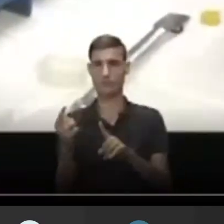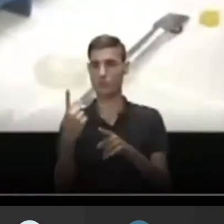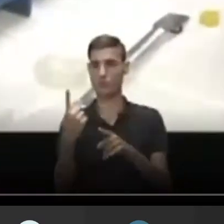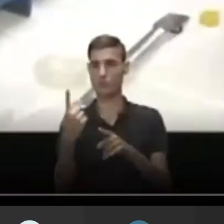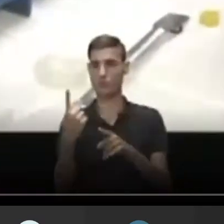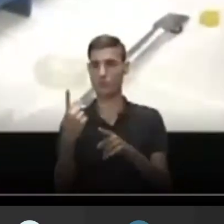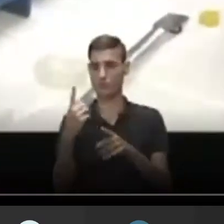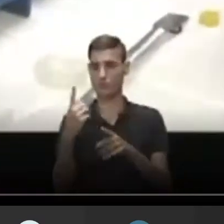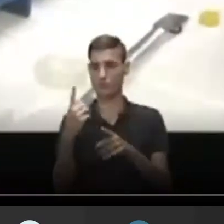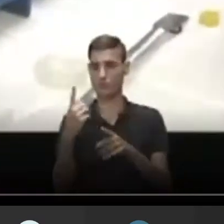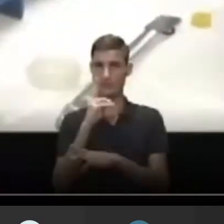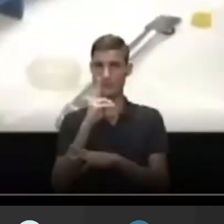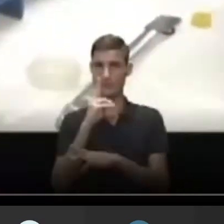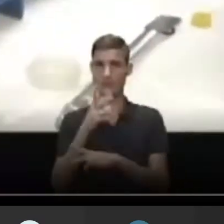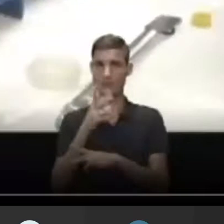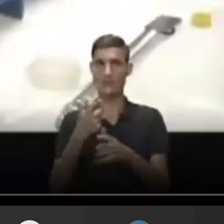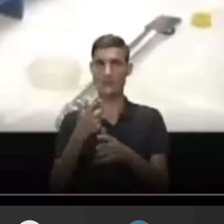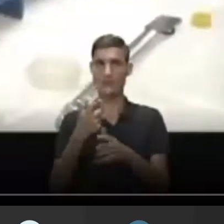isso.